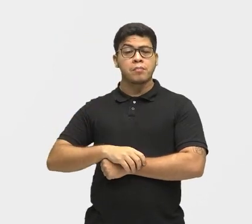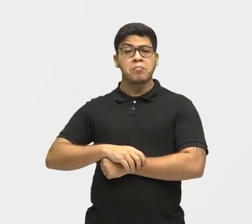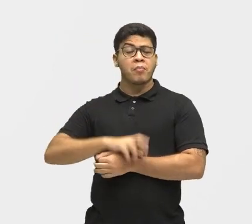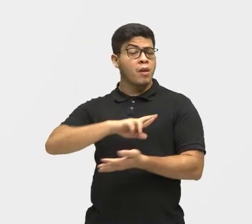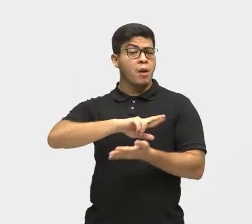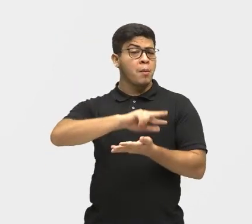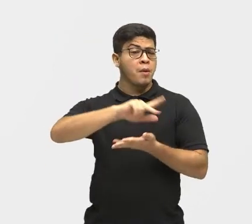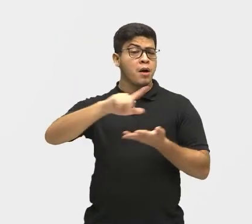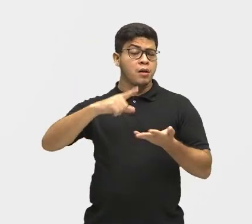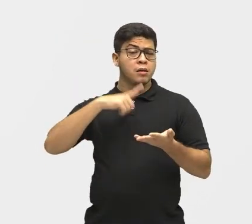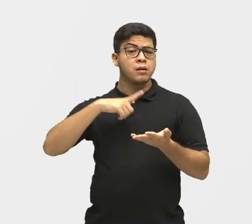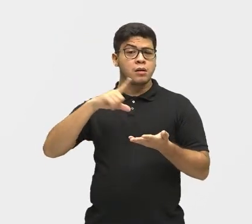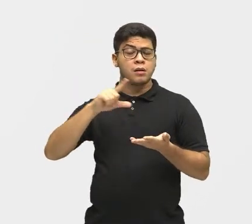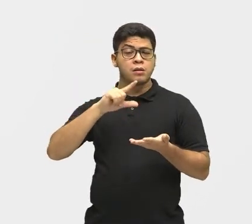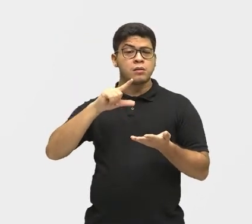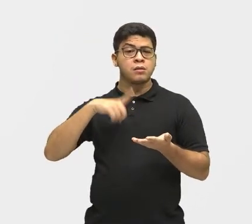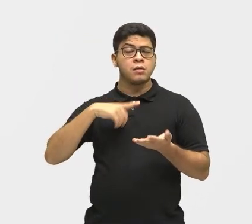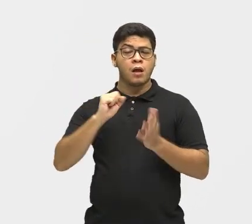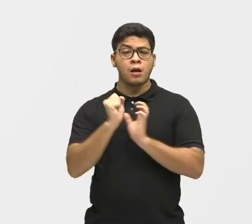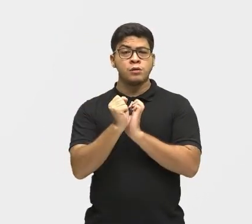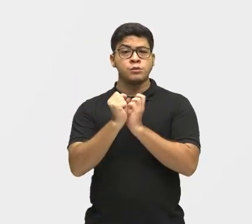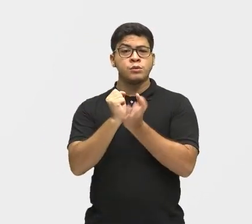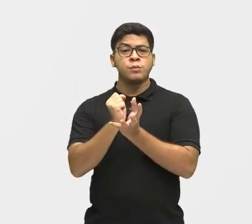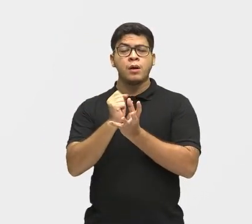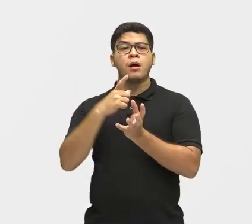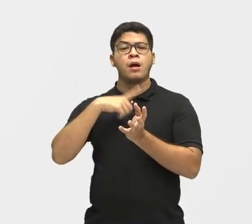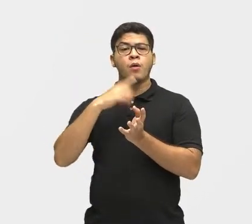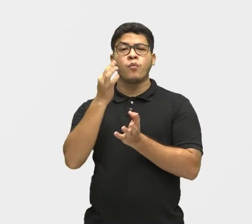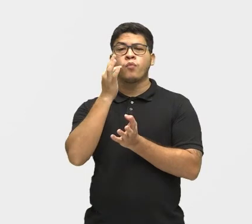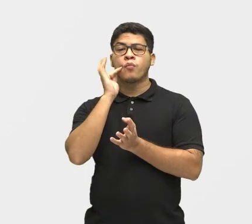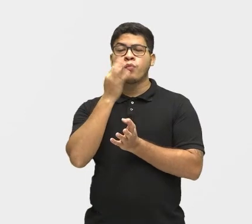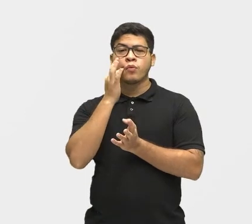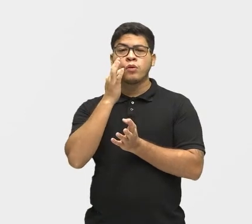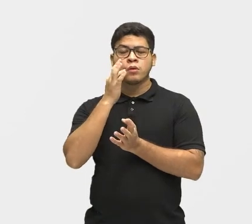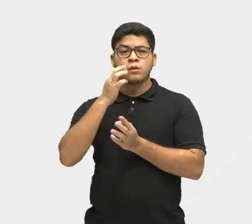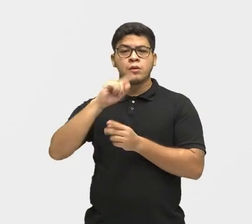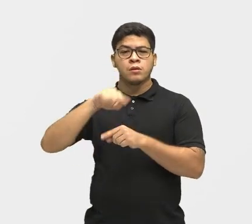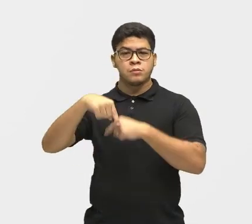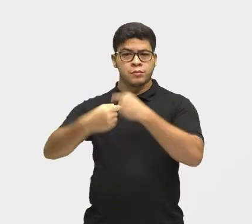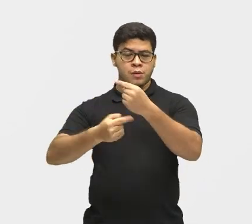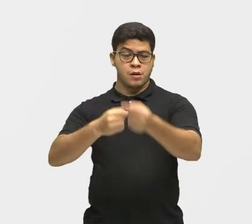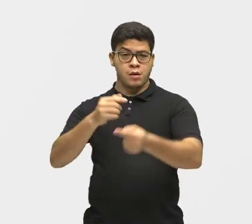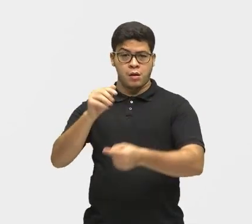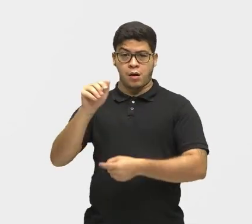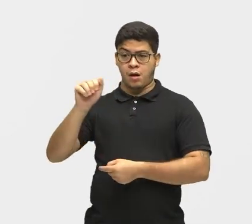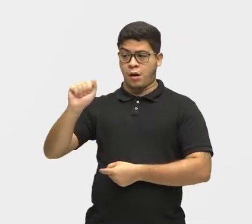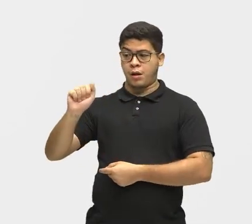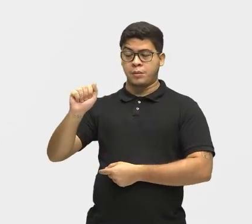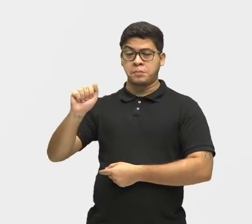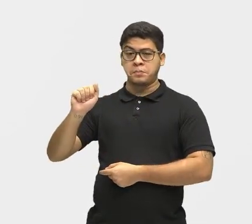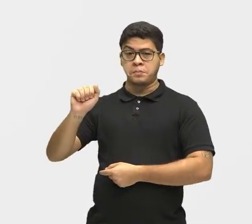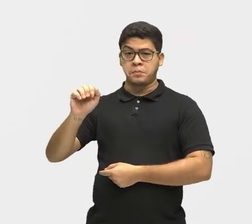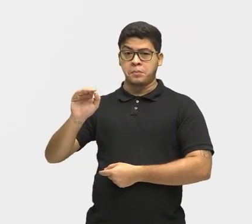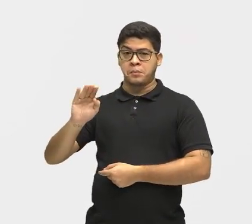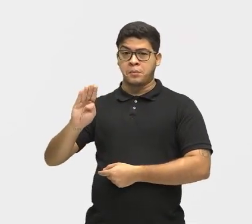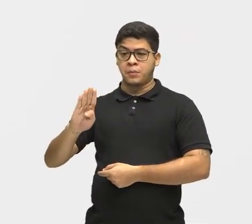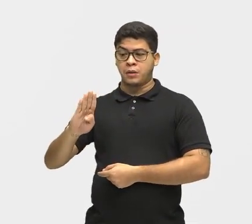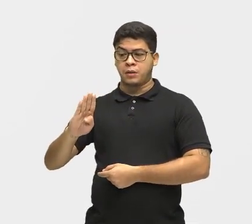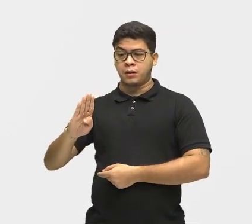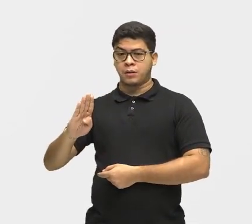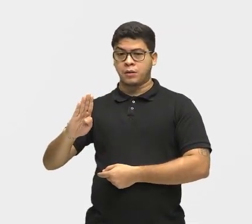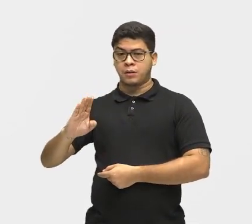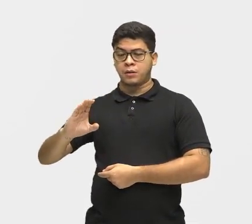uma estrutura formada a partir do desenvolvimento. A alternativa A, do ovário. A alternativa B, do